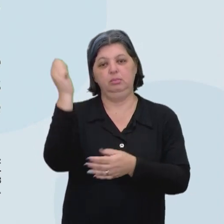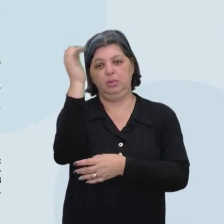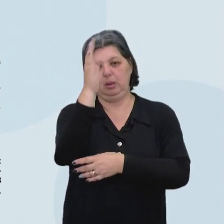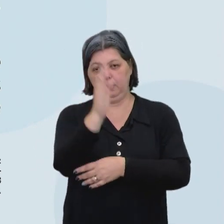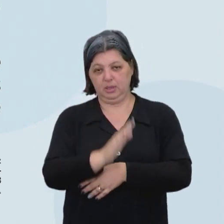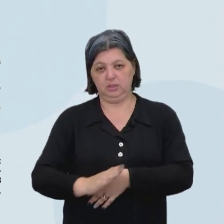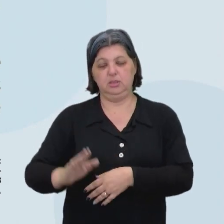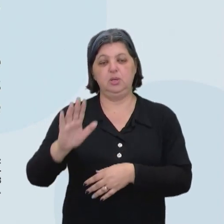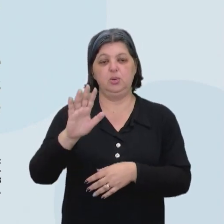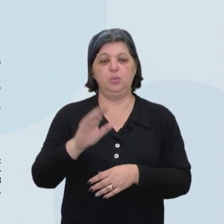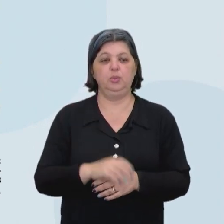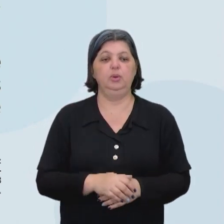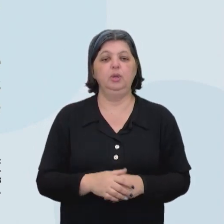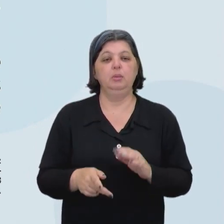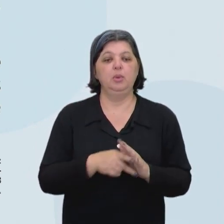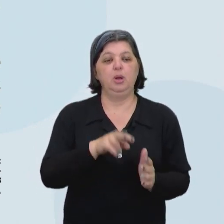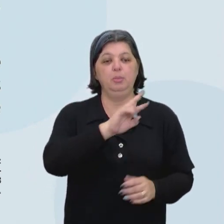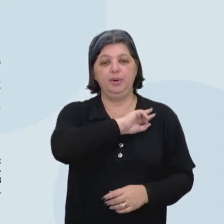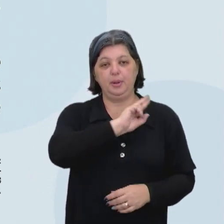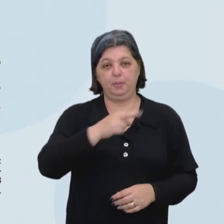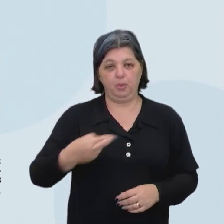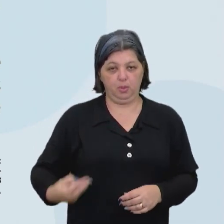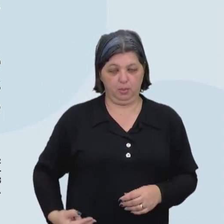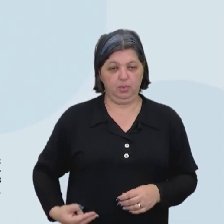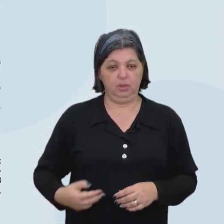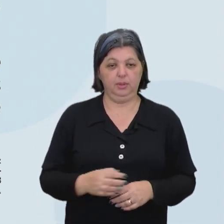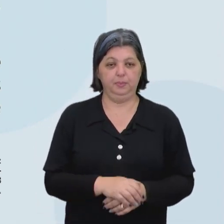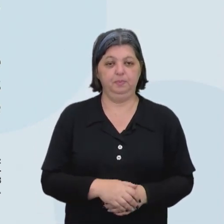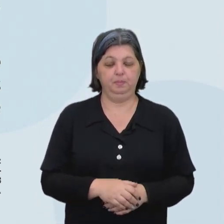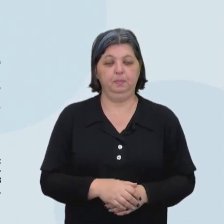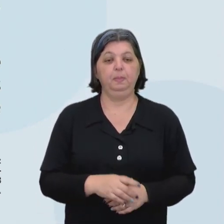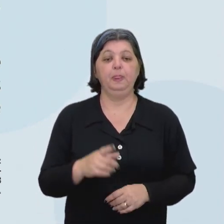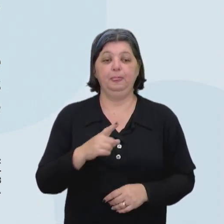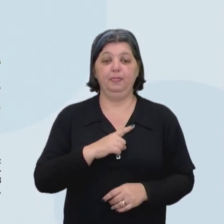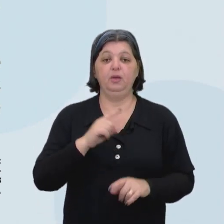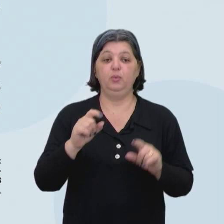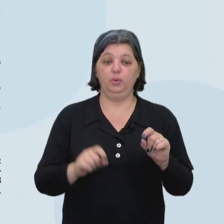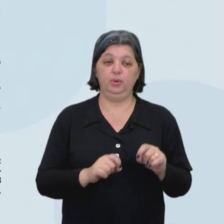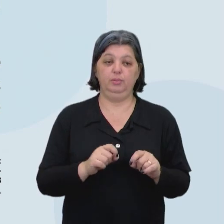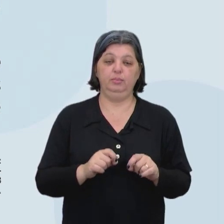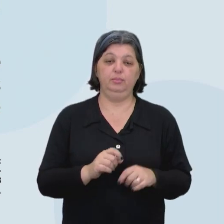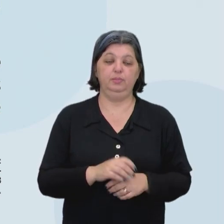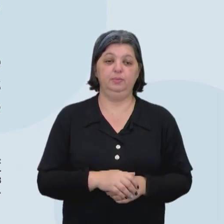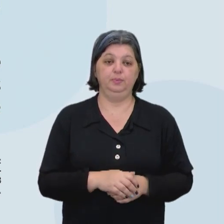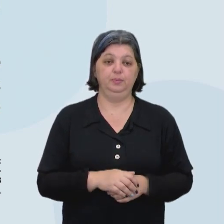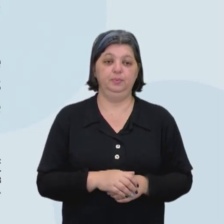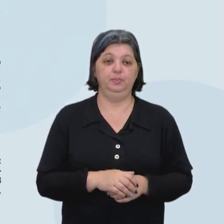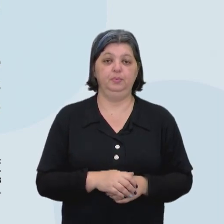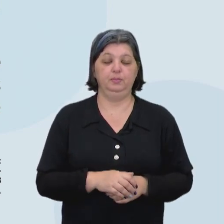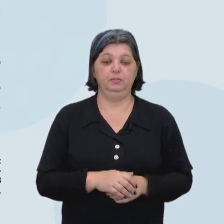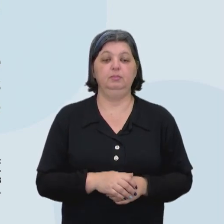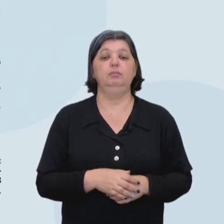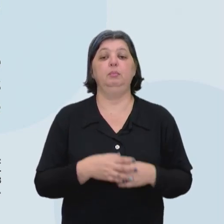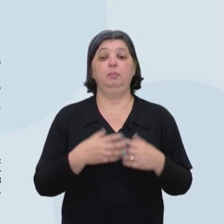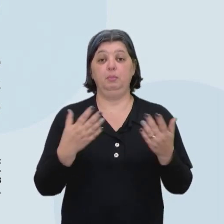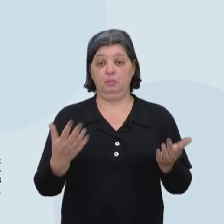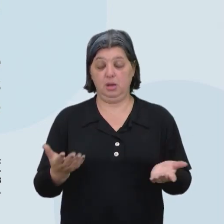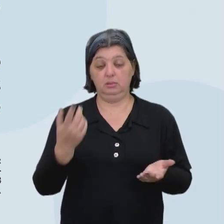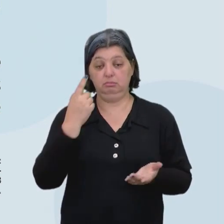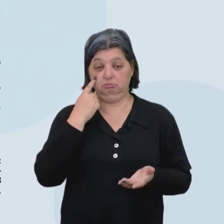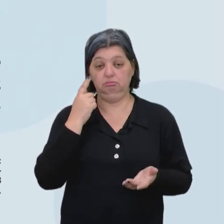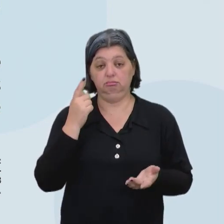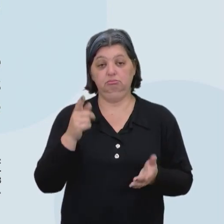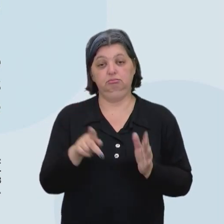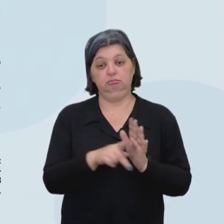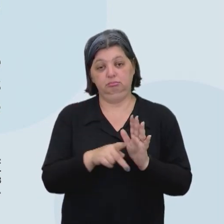Brasil República, a gente vai receber aí, é claro que eu botei o negócio no meio da tela, mas a gente vai